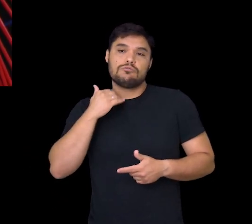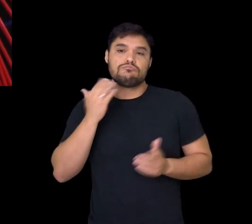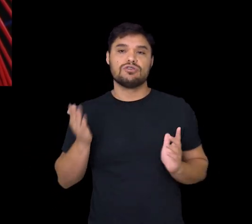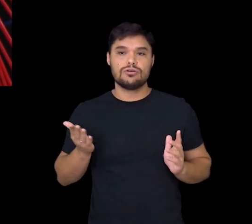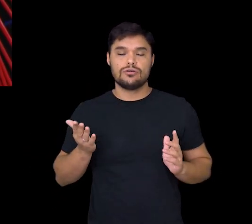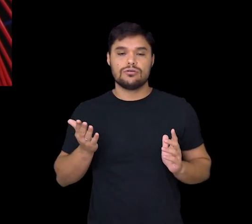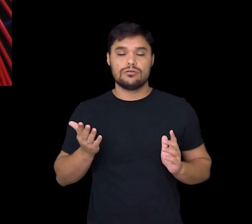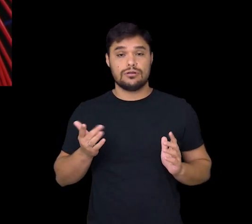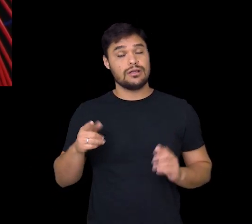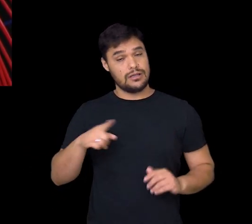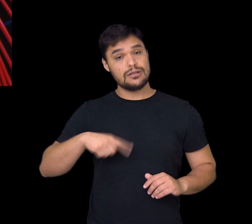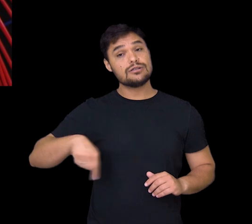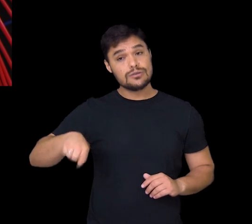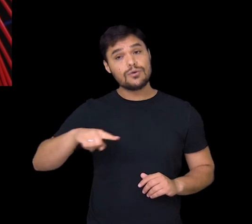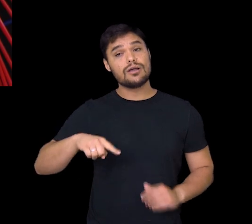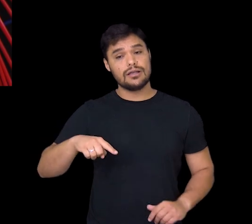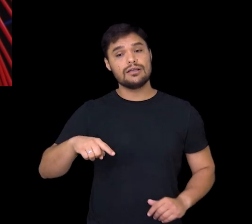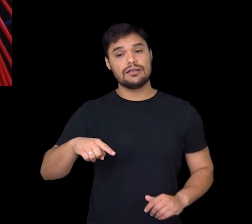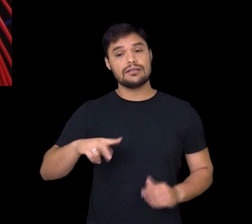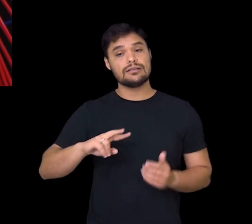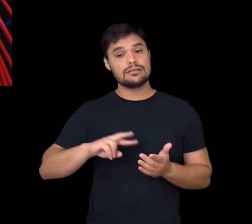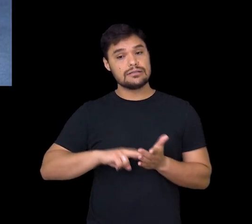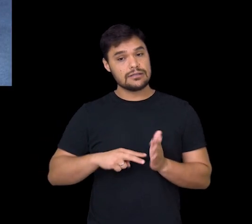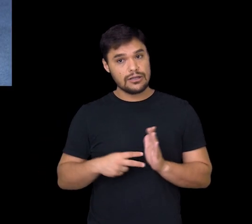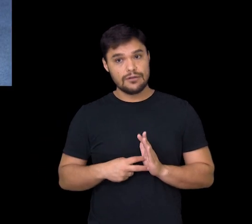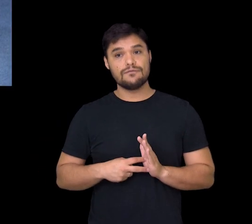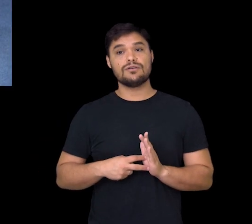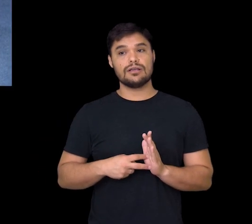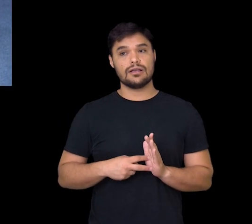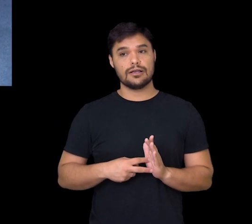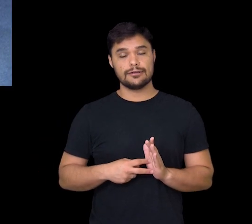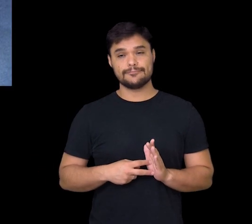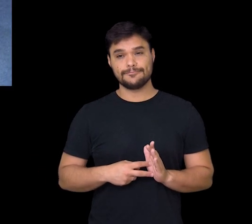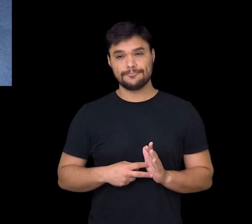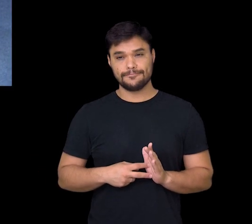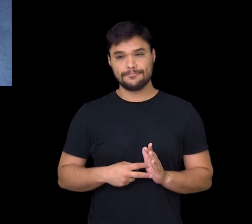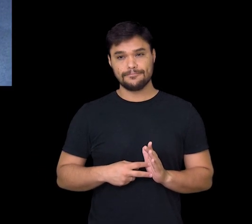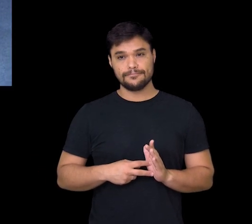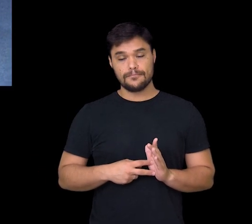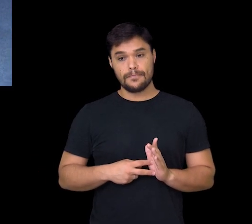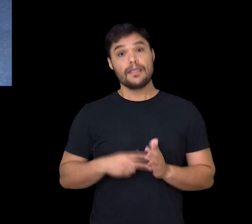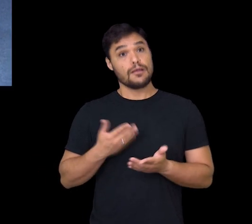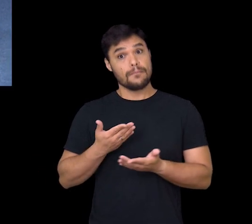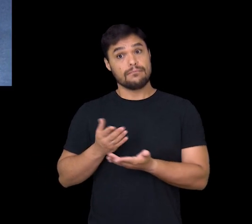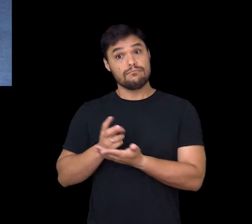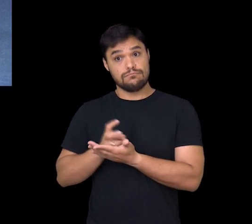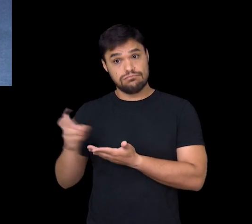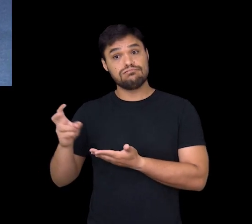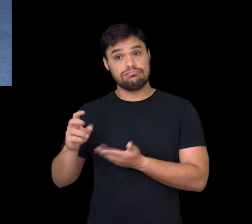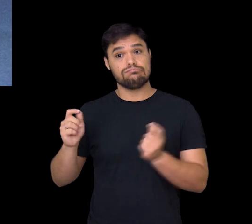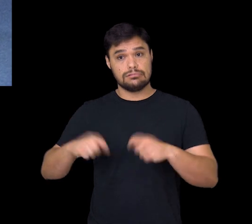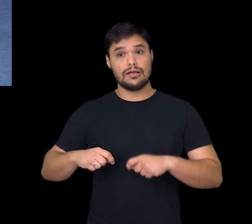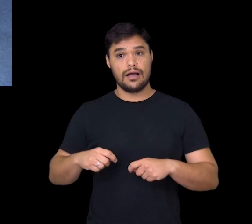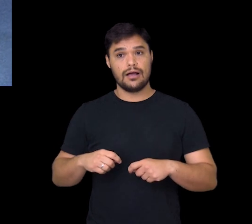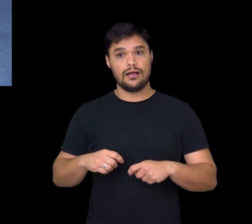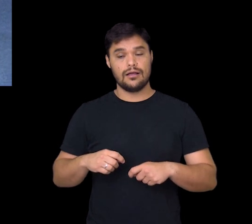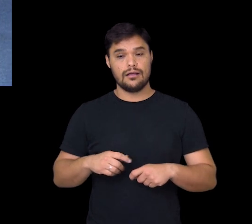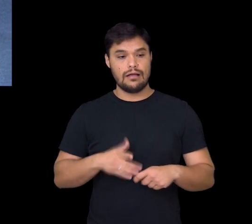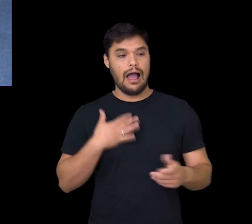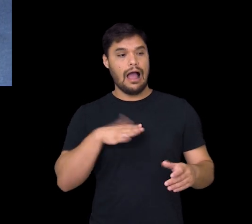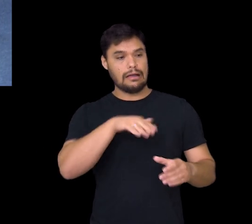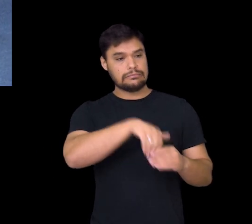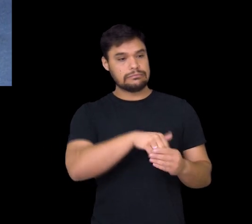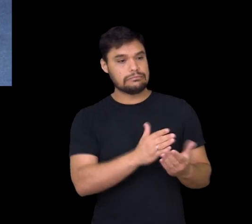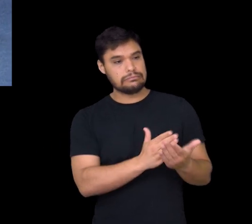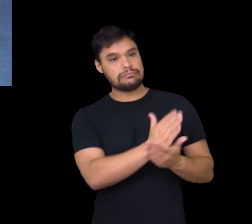viro. Isso daí está voltando a partir da celeridade do processo na perda de mandato. É a história